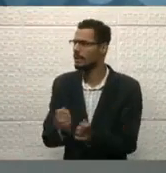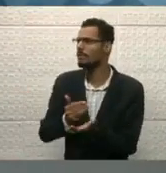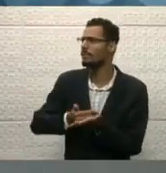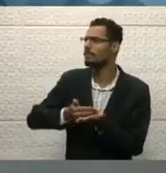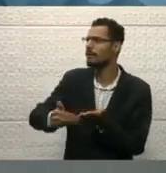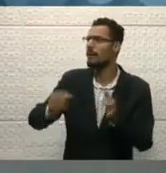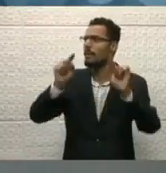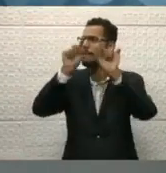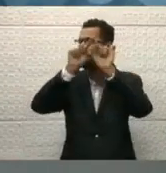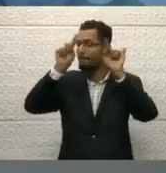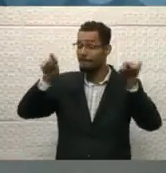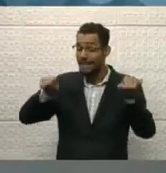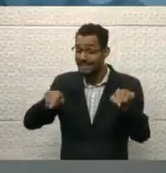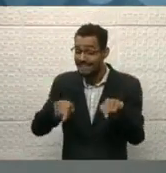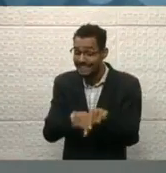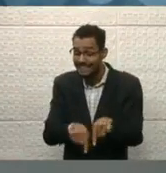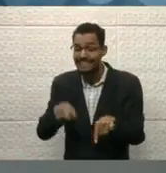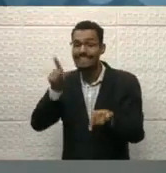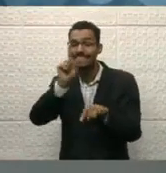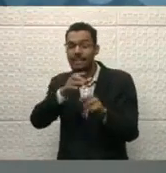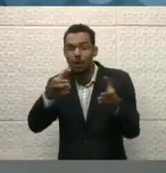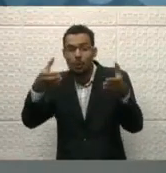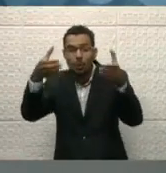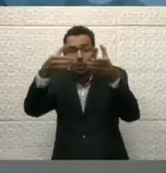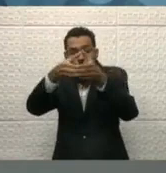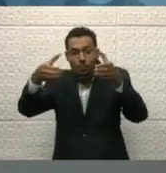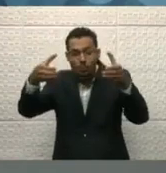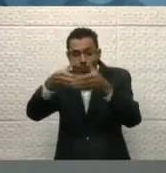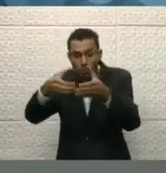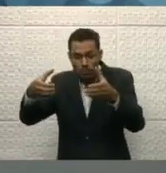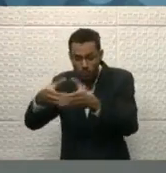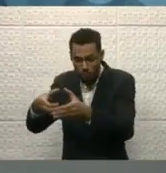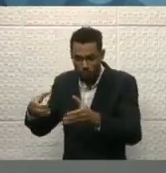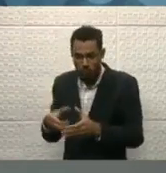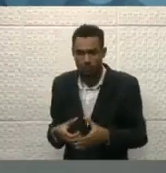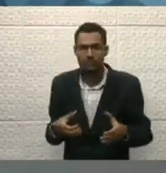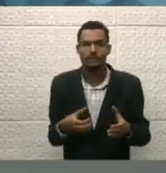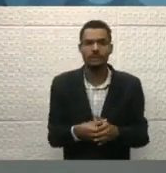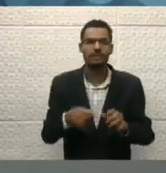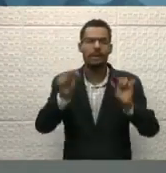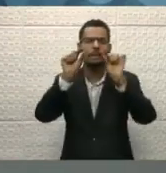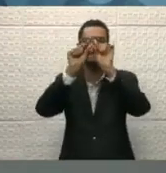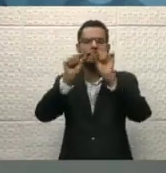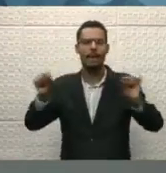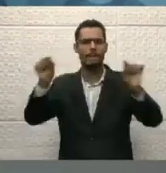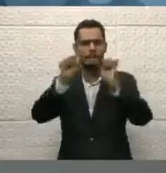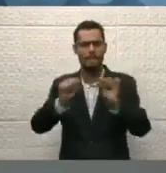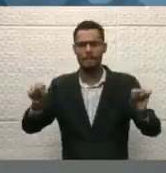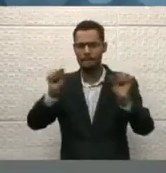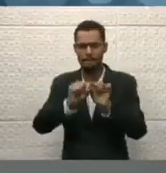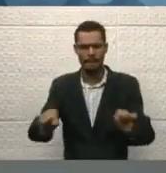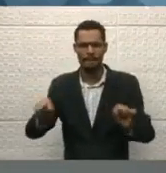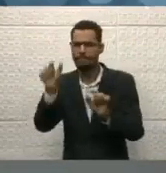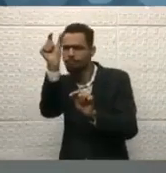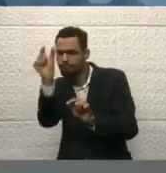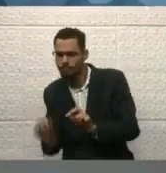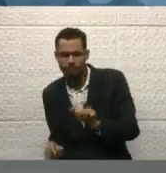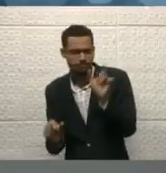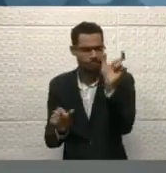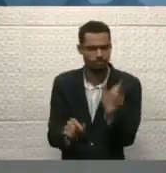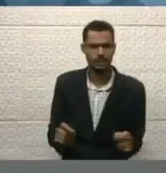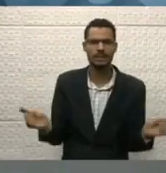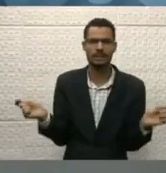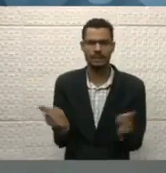uma matriz que compõe um conjunto no qual são definidas várias operações e satisfeitas várias